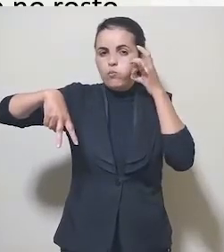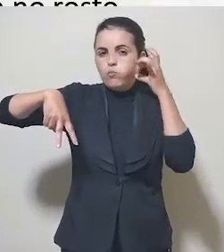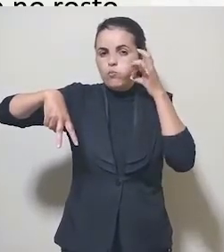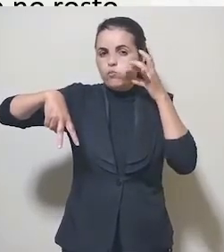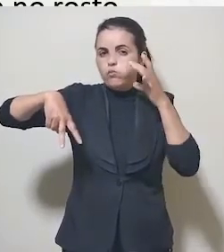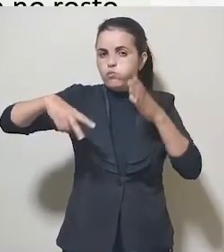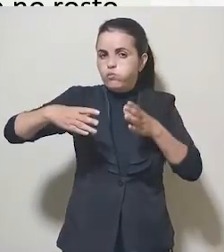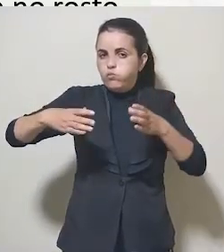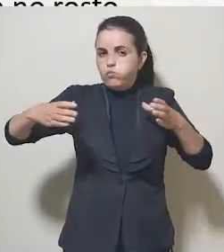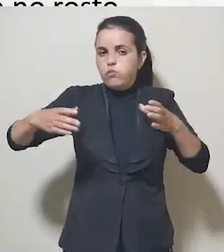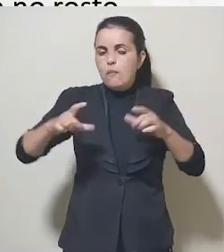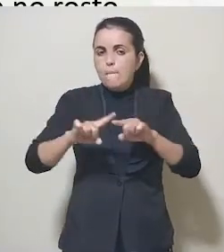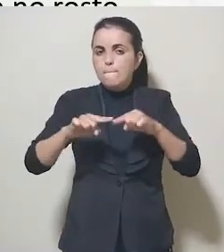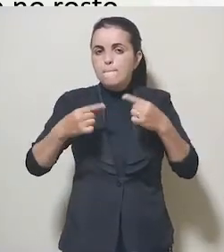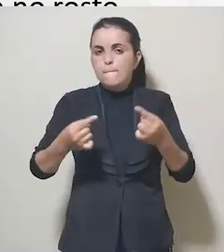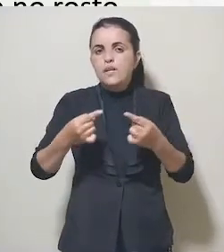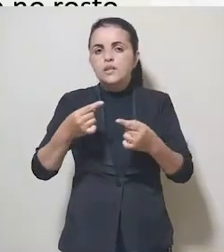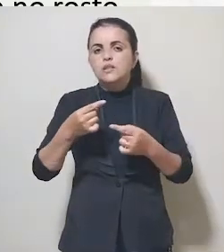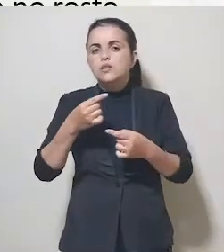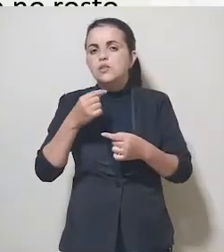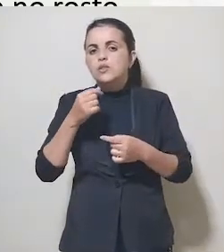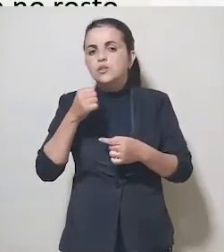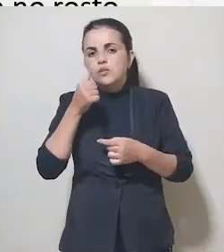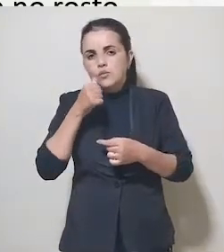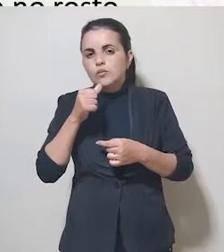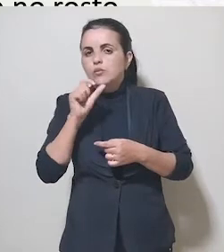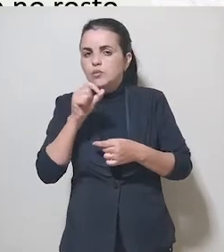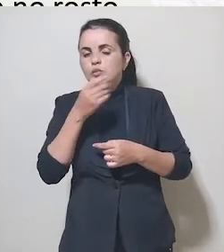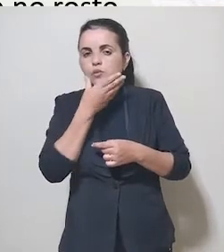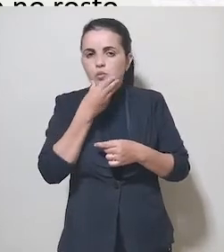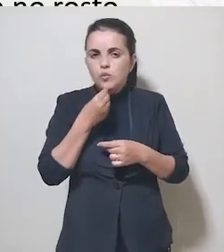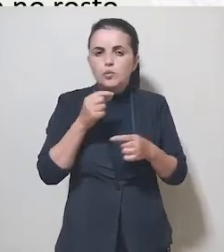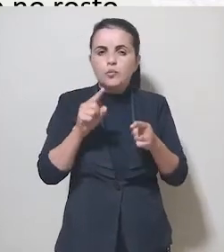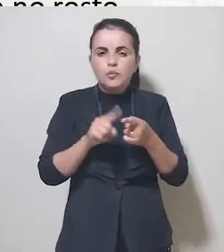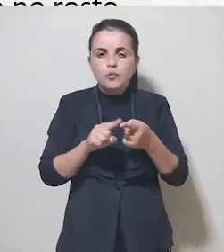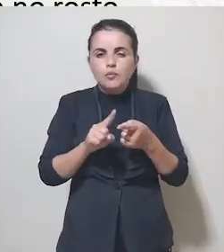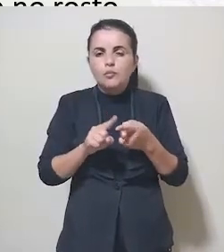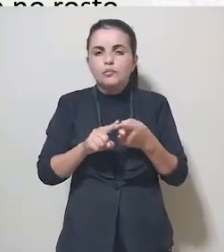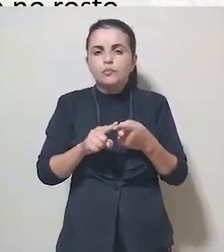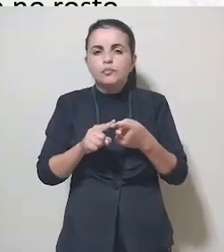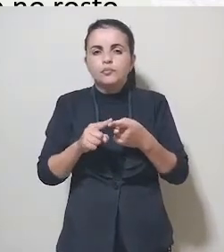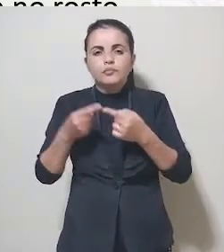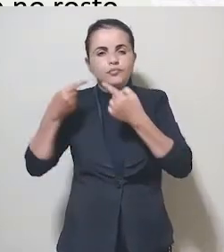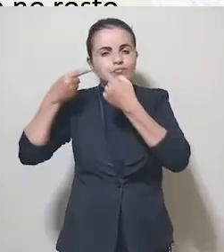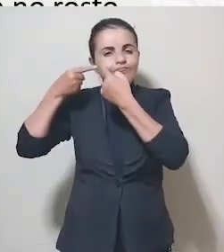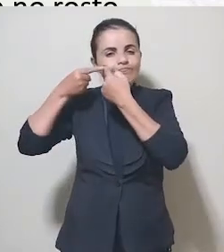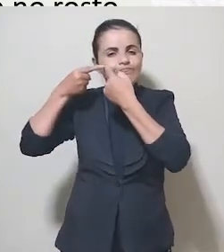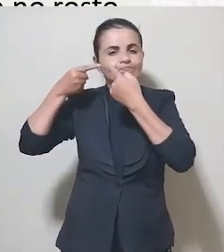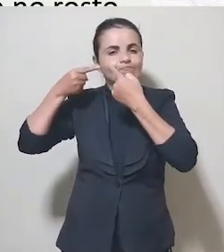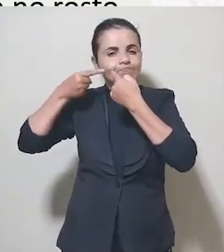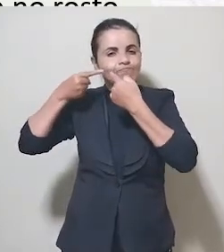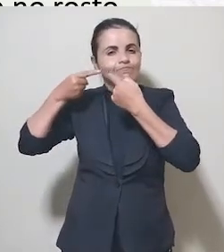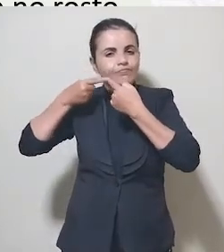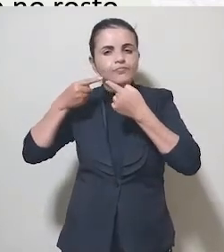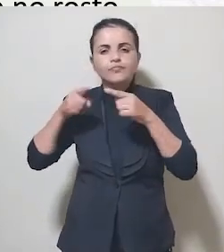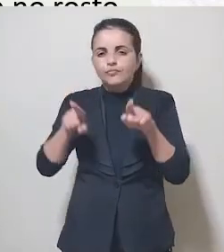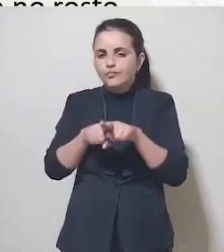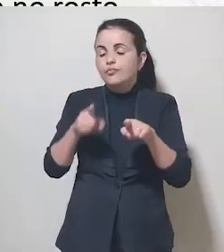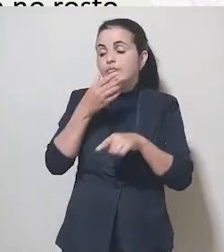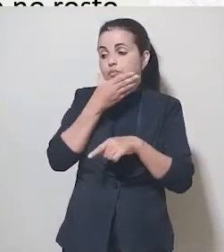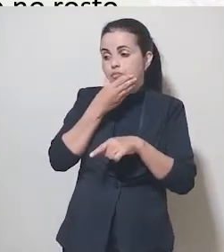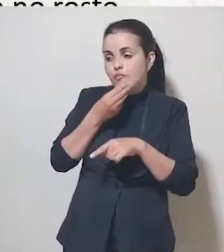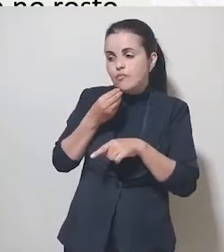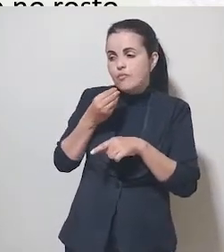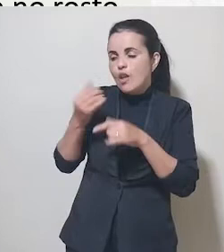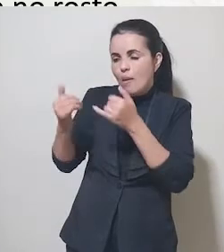homens, naturalmente. E aparecimento de acne, que são as espinhas. Nos meninos, existem algumas características semelhantes,